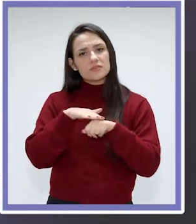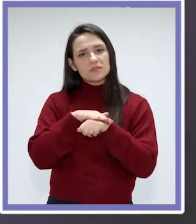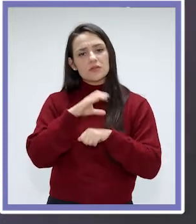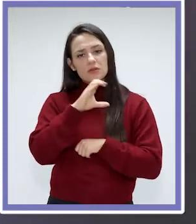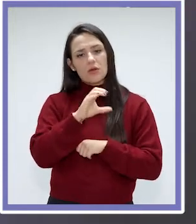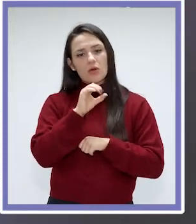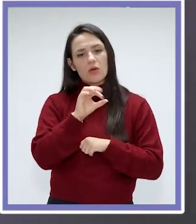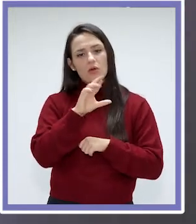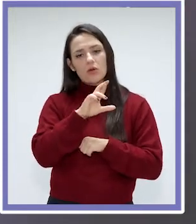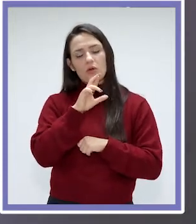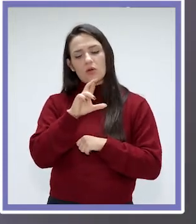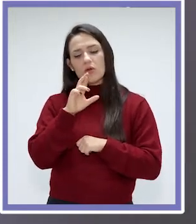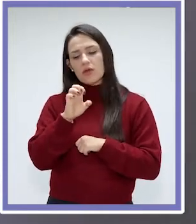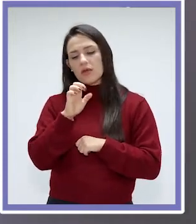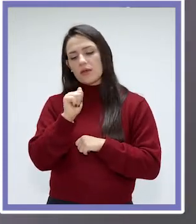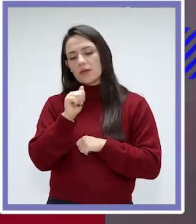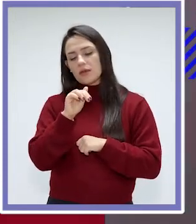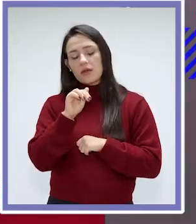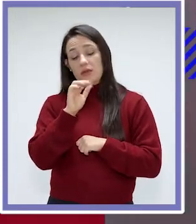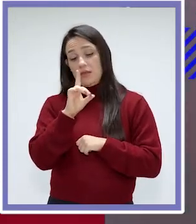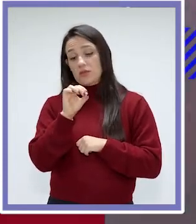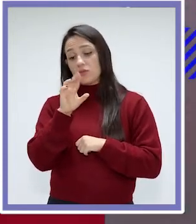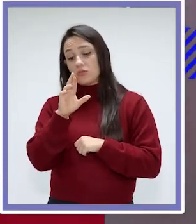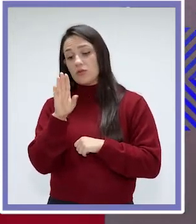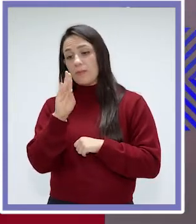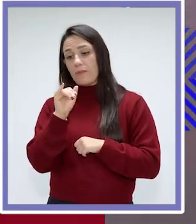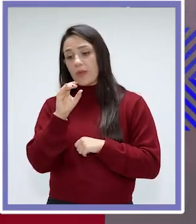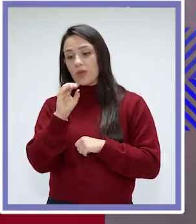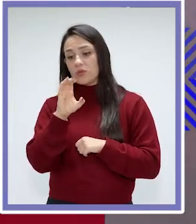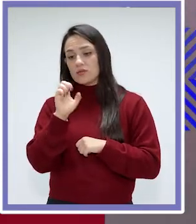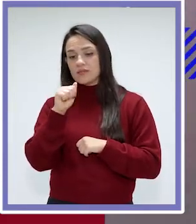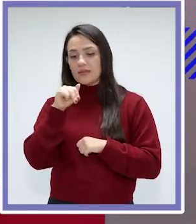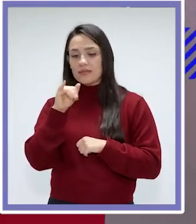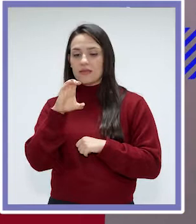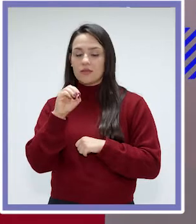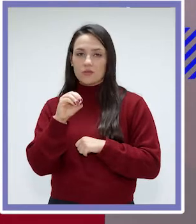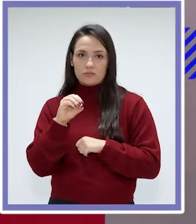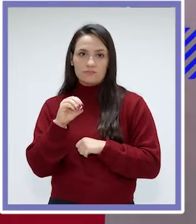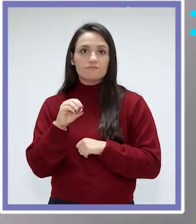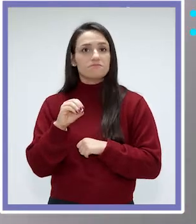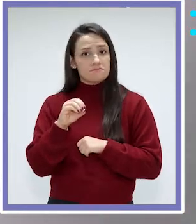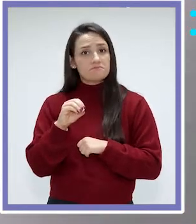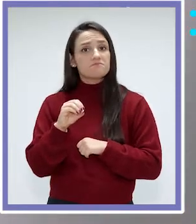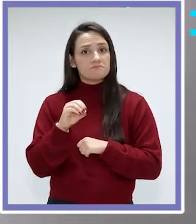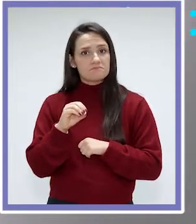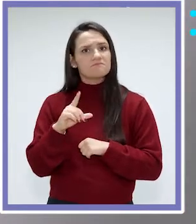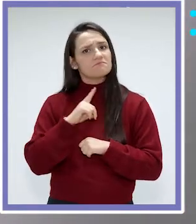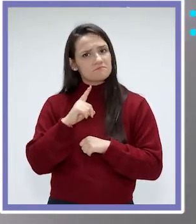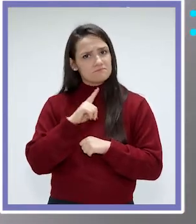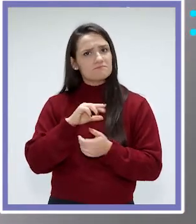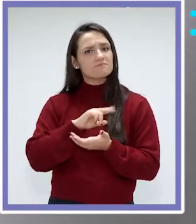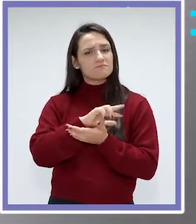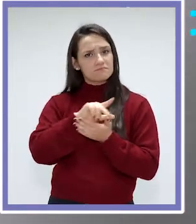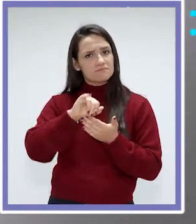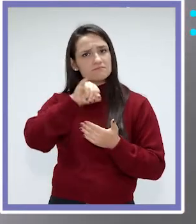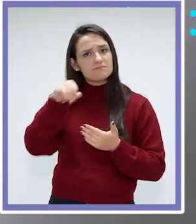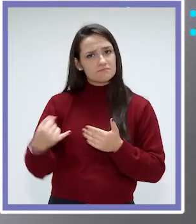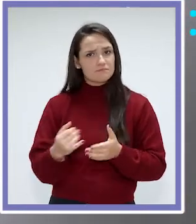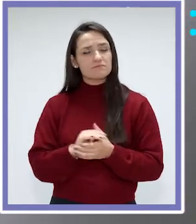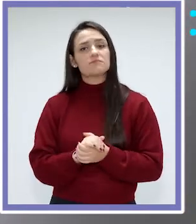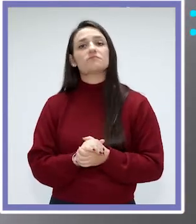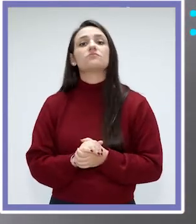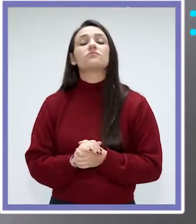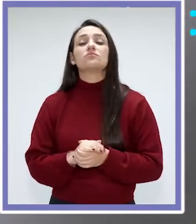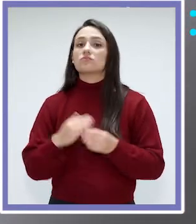8 reuniões que nós tivemos presenciais, não só aqui no Brasil, mas também nos outros países, só que ela trouxe outras oportunidades.